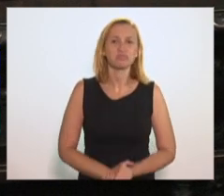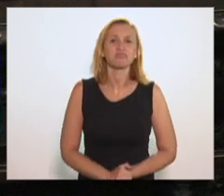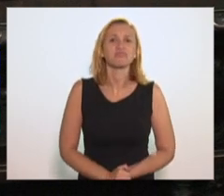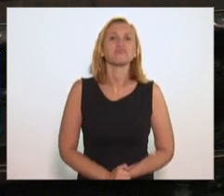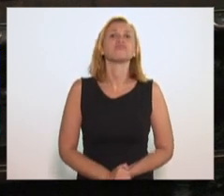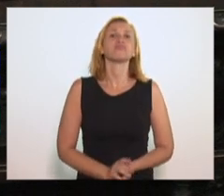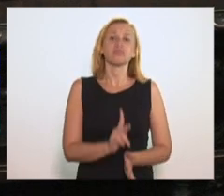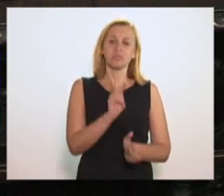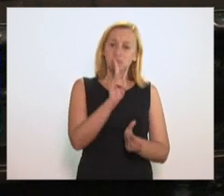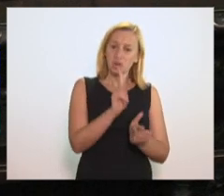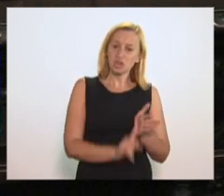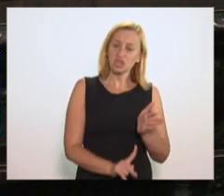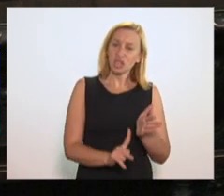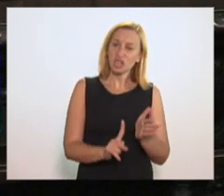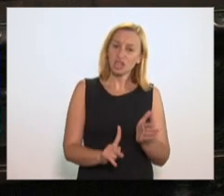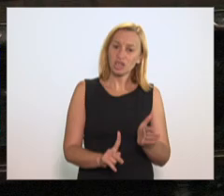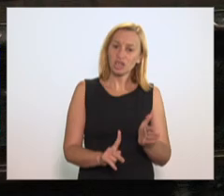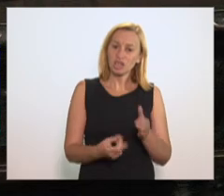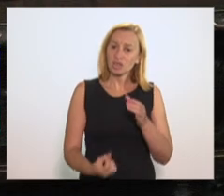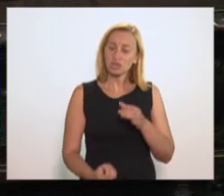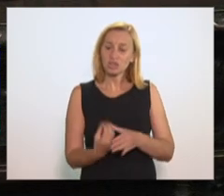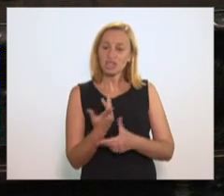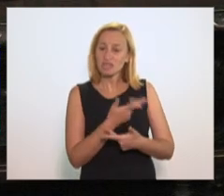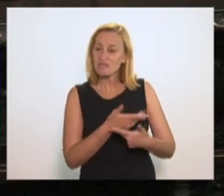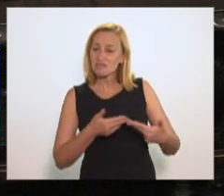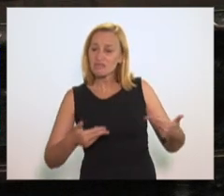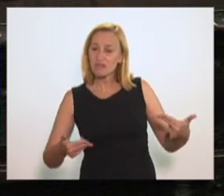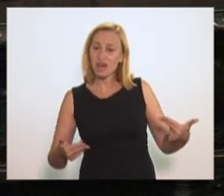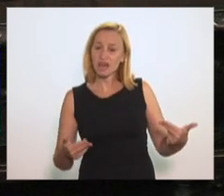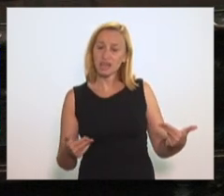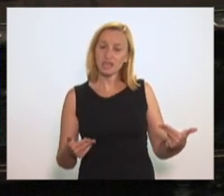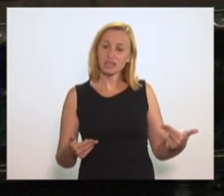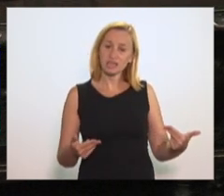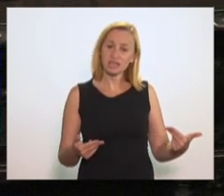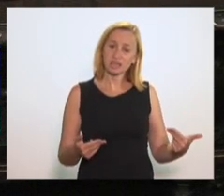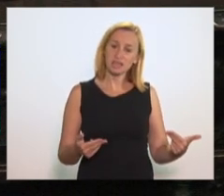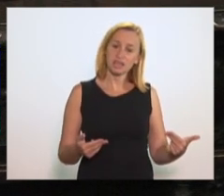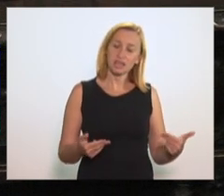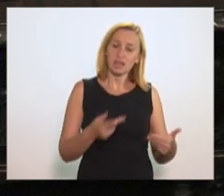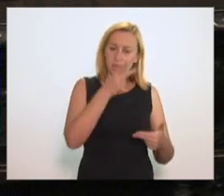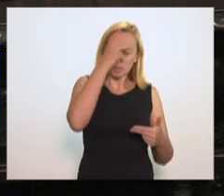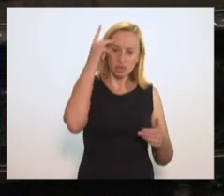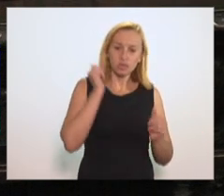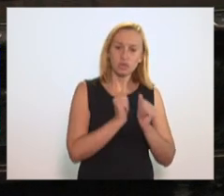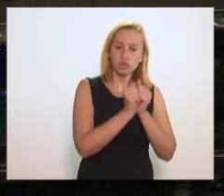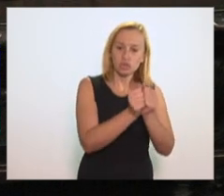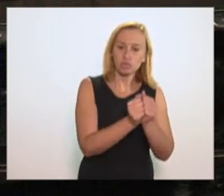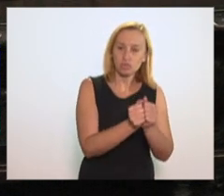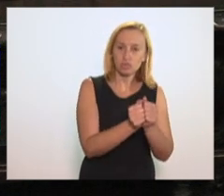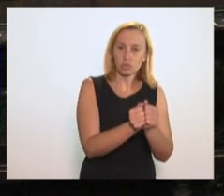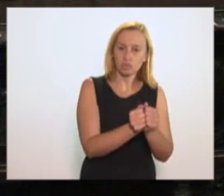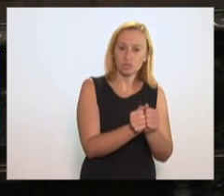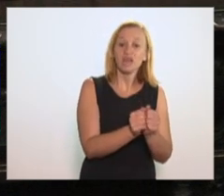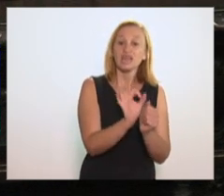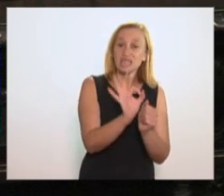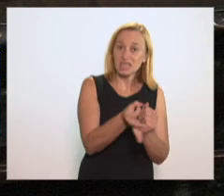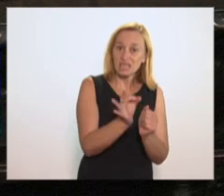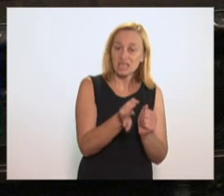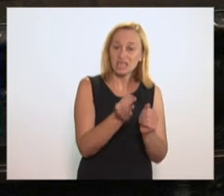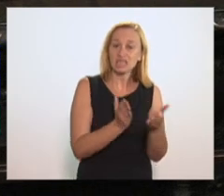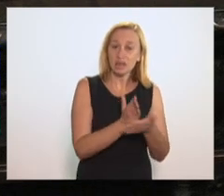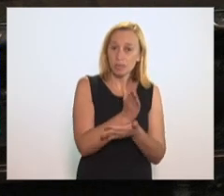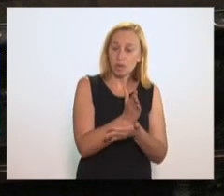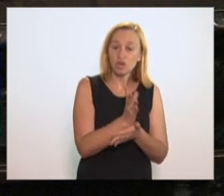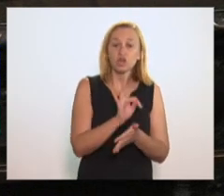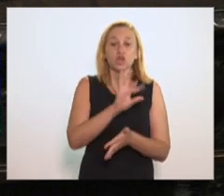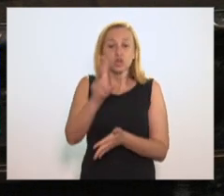quando é construído em muitas mãos é a certeza que esse projeto será implementado então diante de